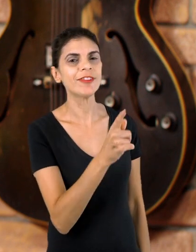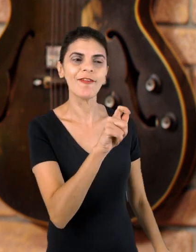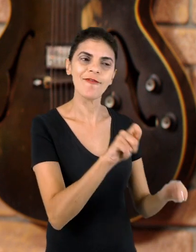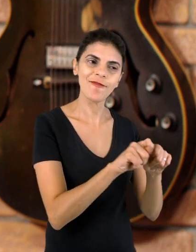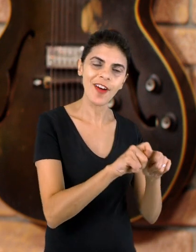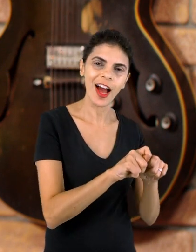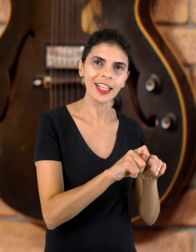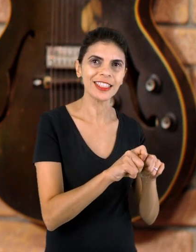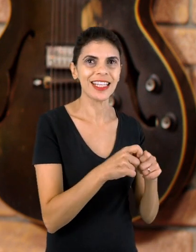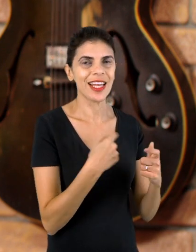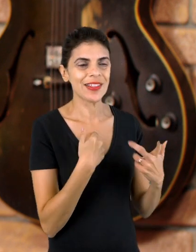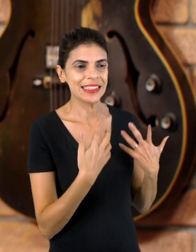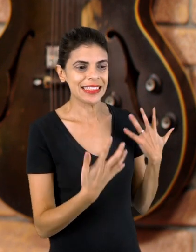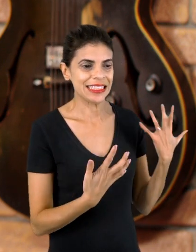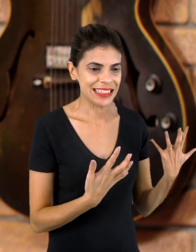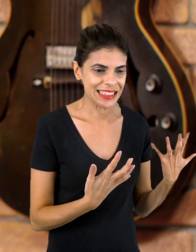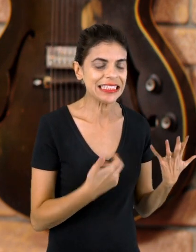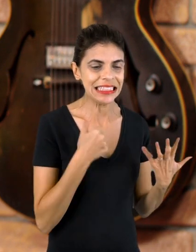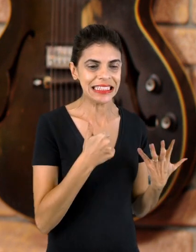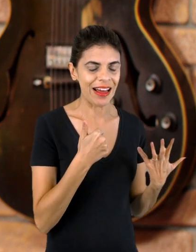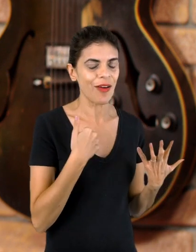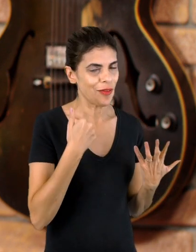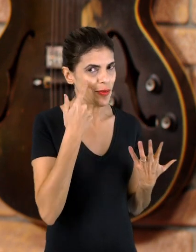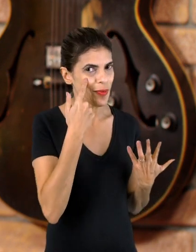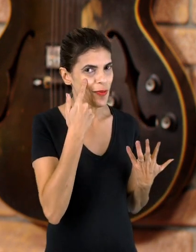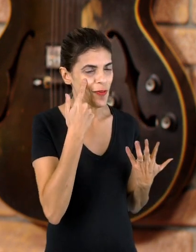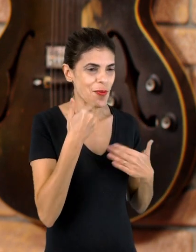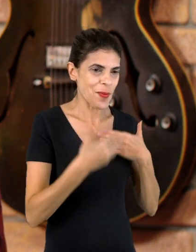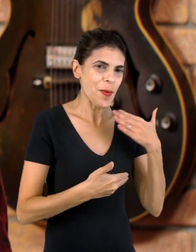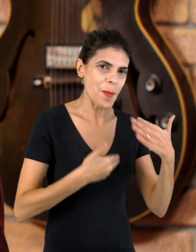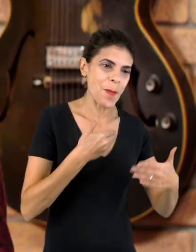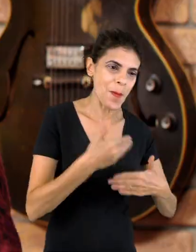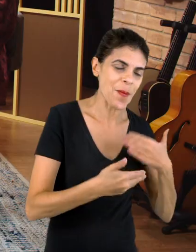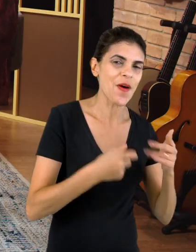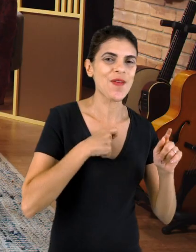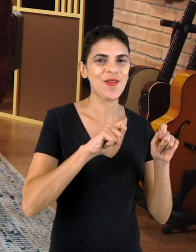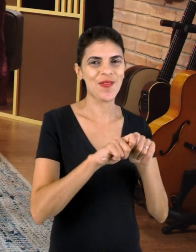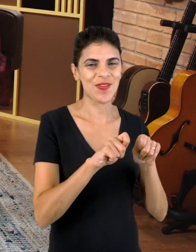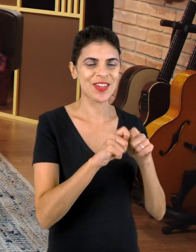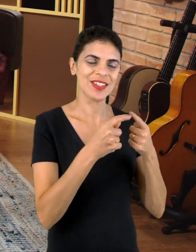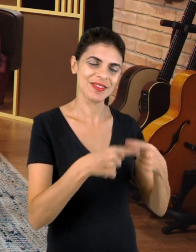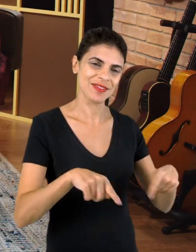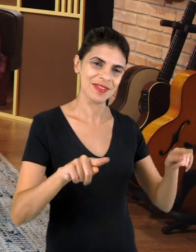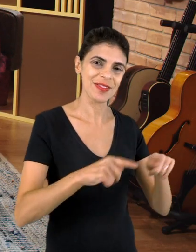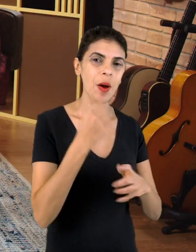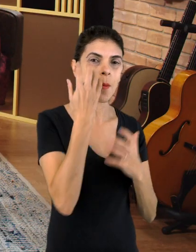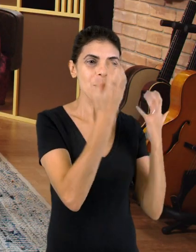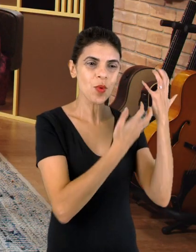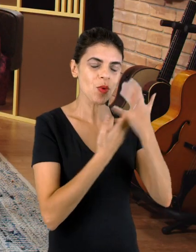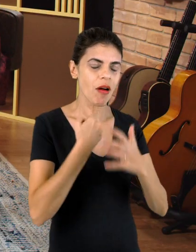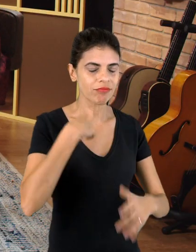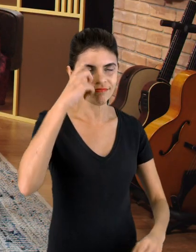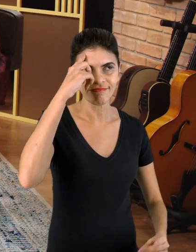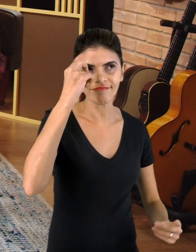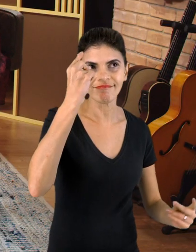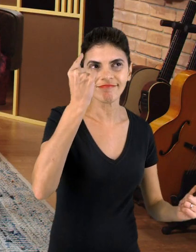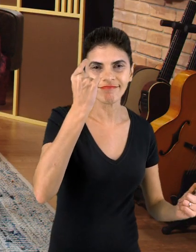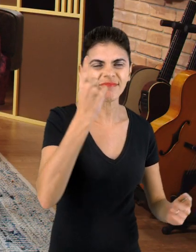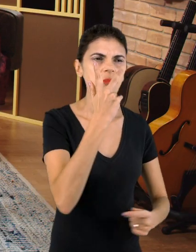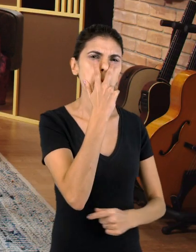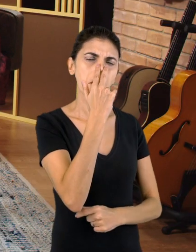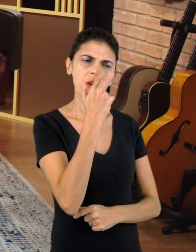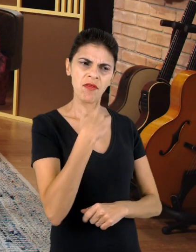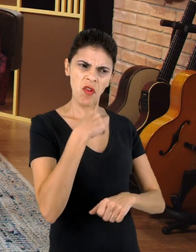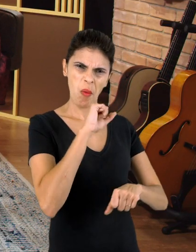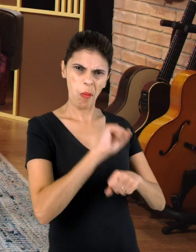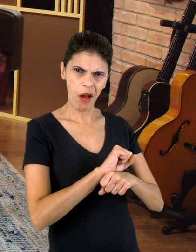Aí ele falou, Indiana, compõe aí. Aí eu. Vamos, vamos, sabe? Aí fiz essa música e aí foi quando me deu